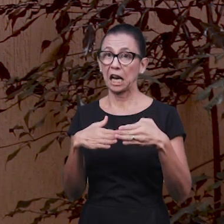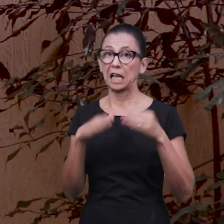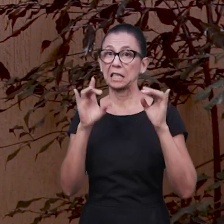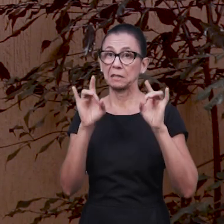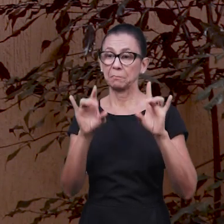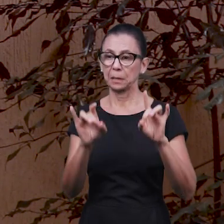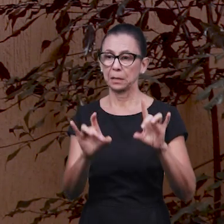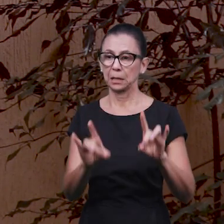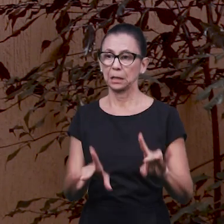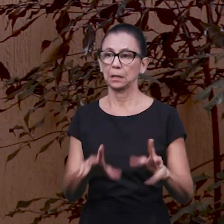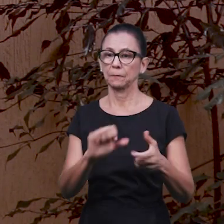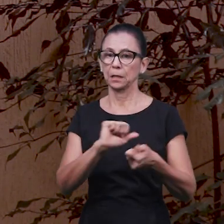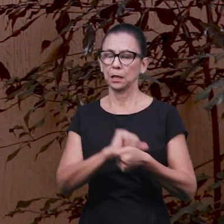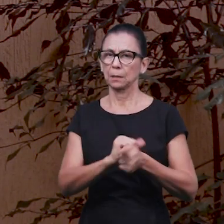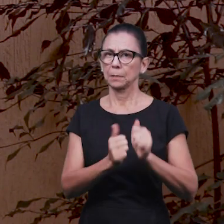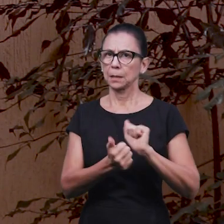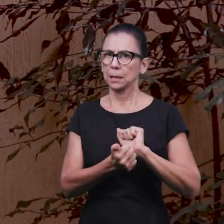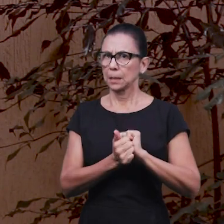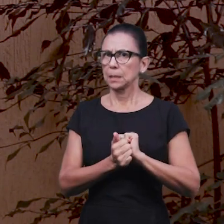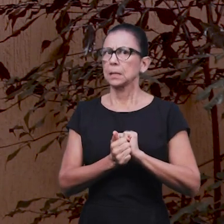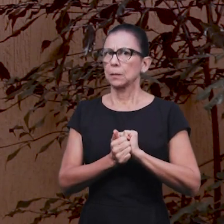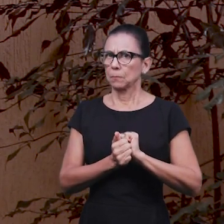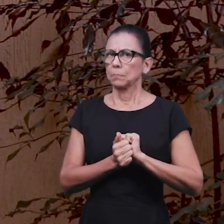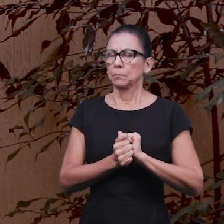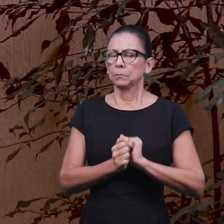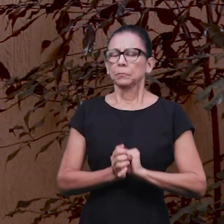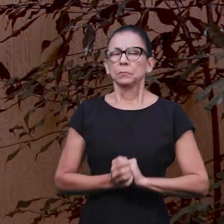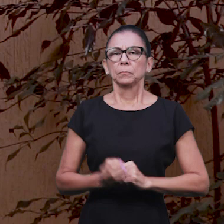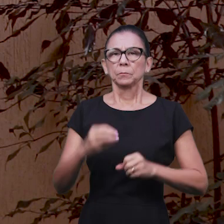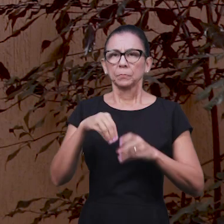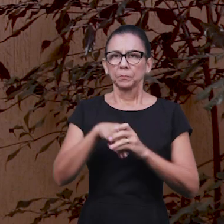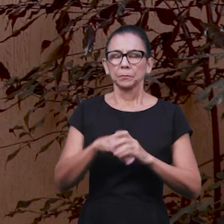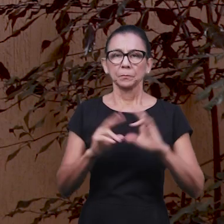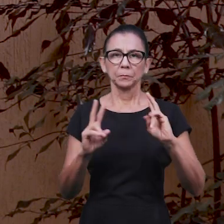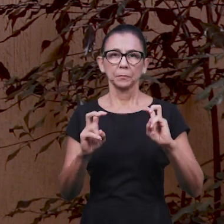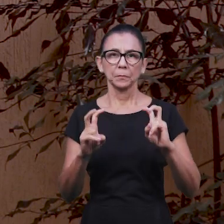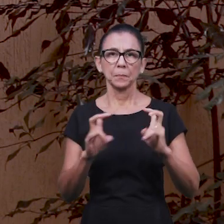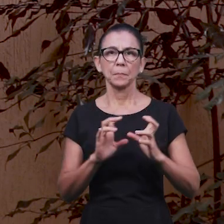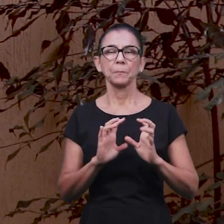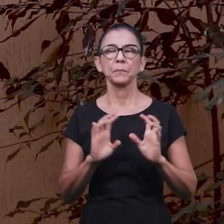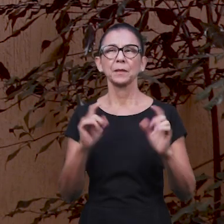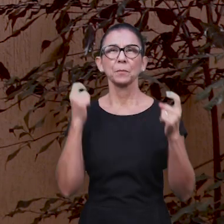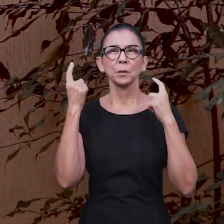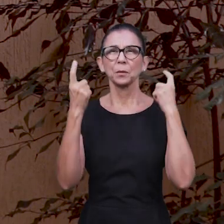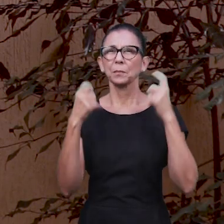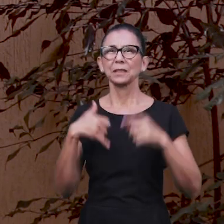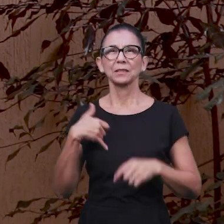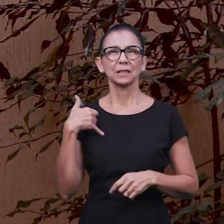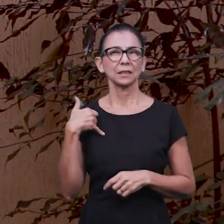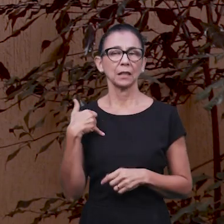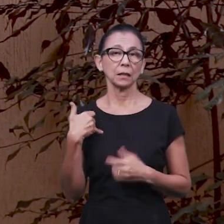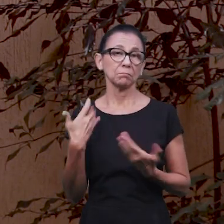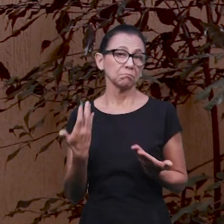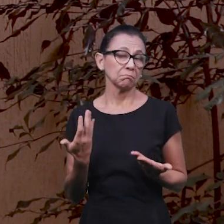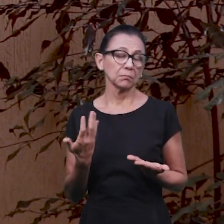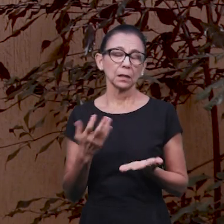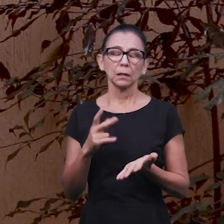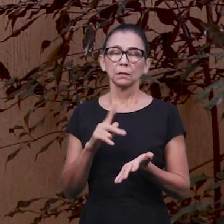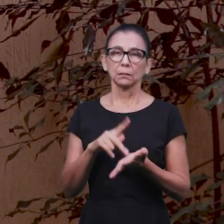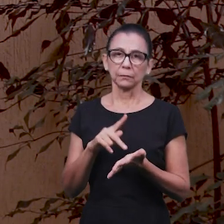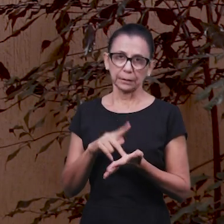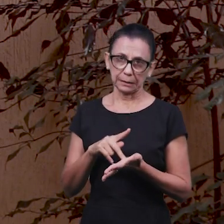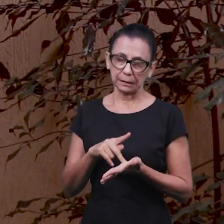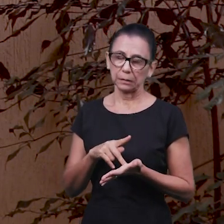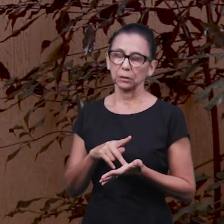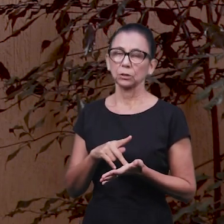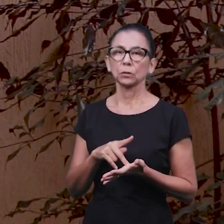evidente, bem mais focado no assunto. Tá? E não se preocupe com a idade, porque, na verdade,